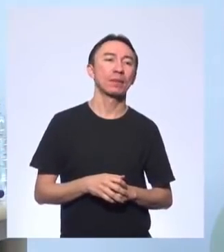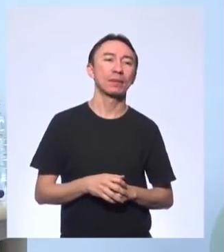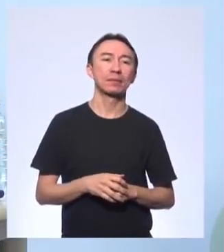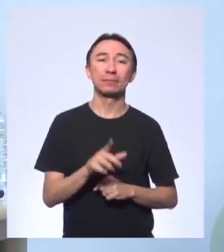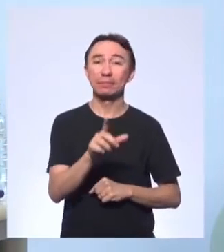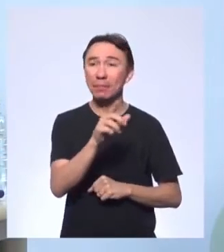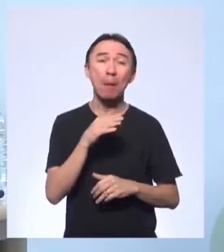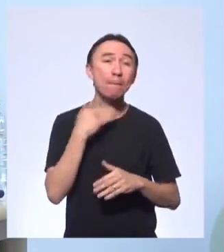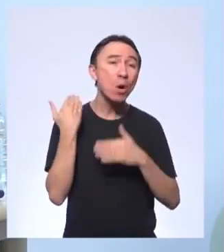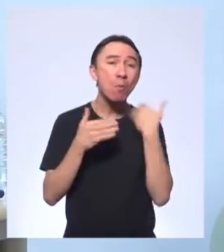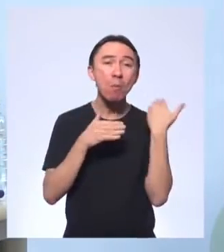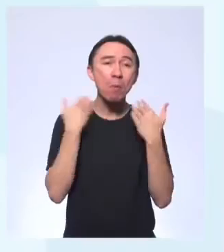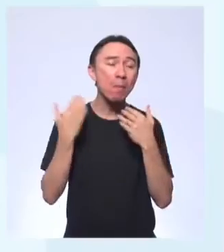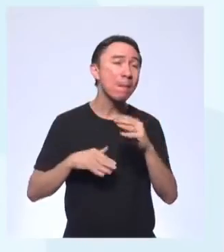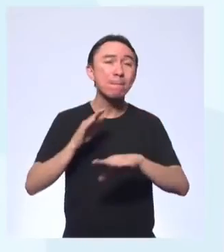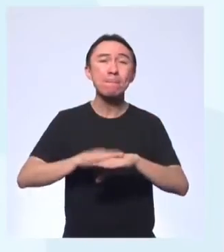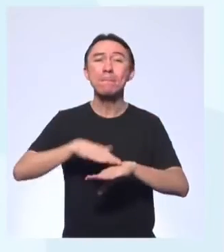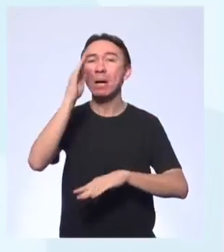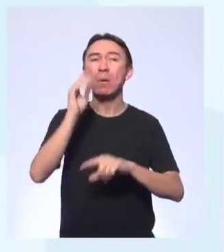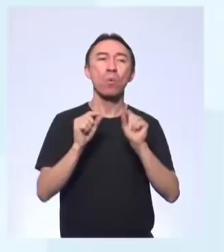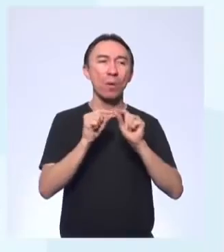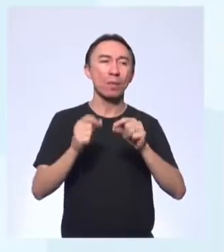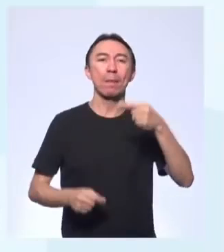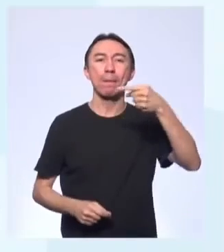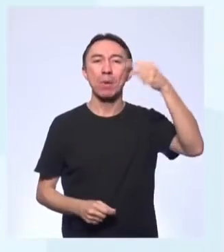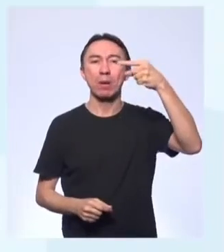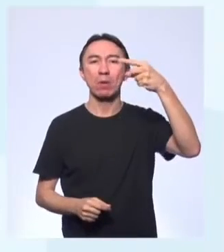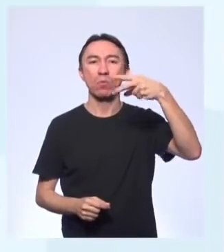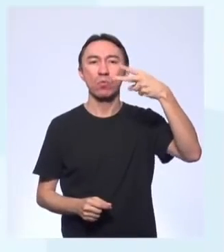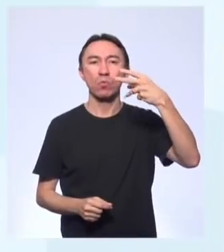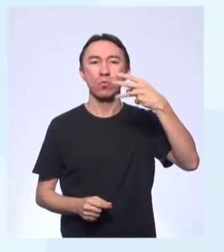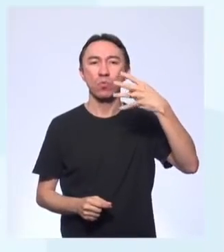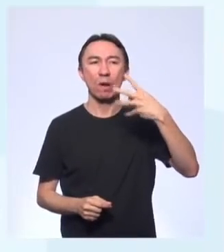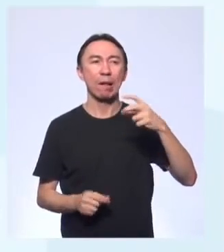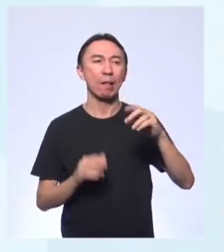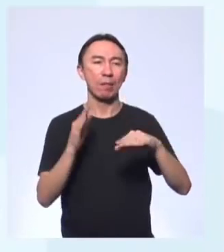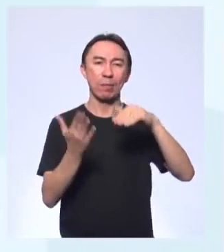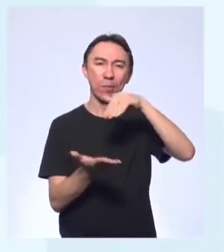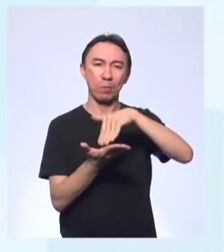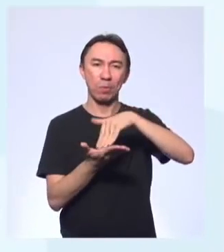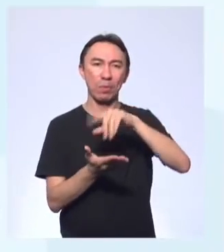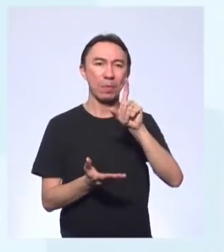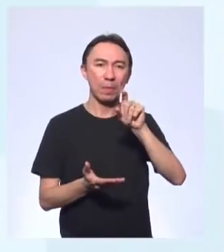de morte. Então, a gente tem um ranking aí. A primeira causa